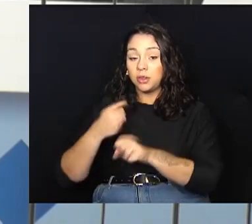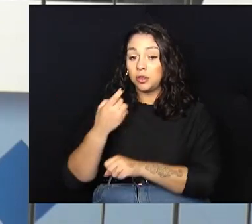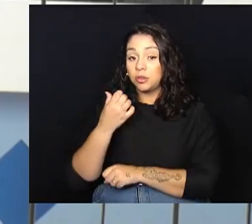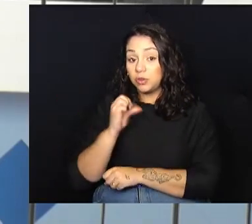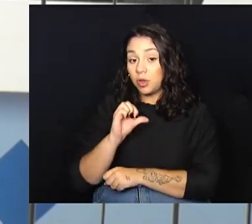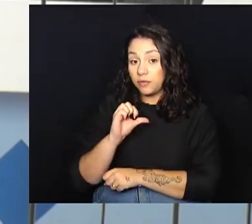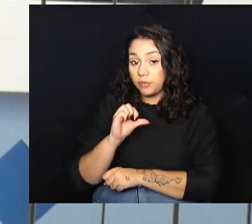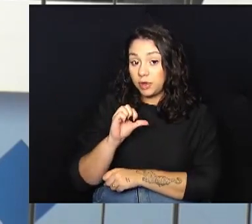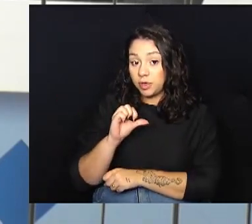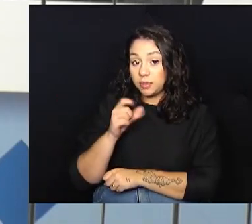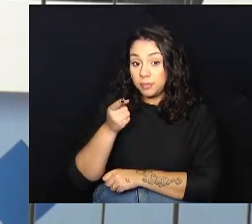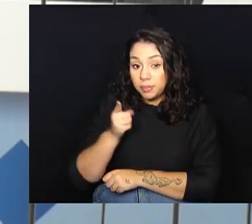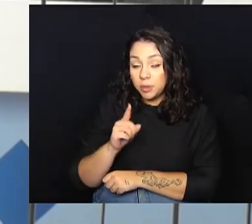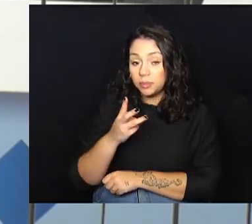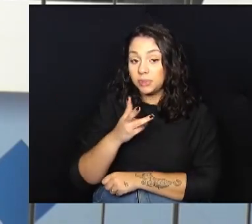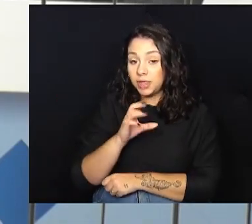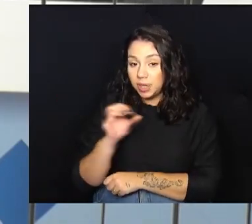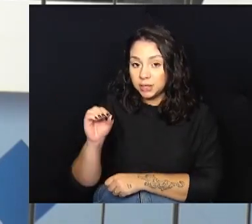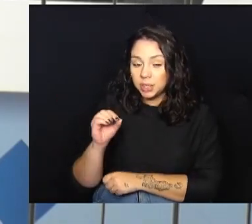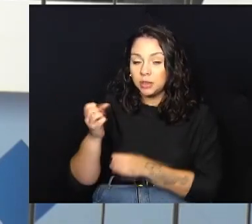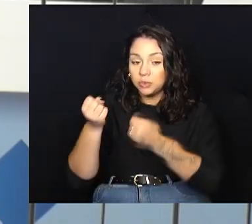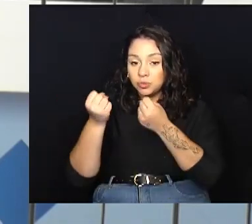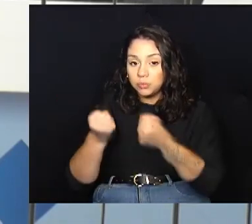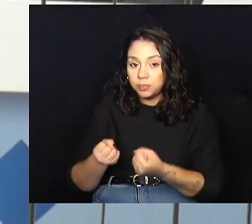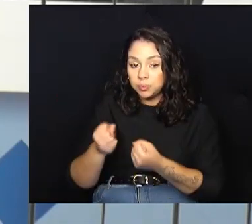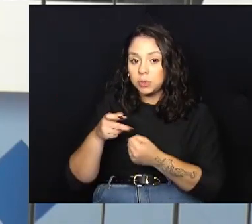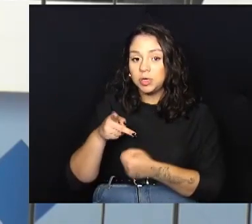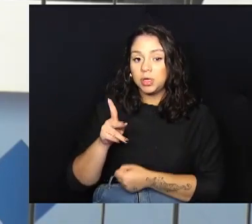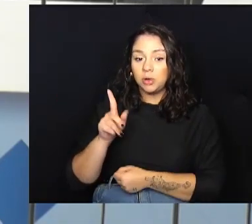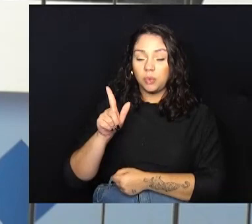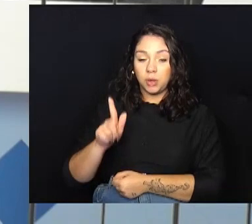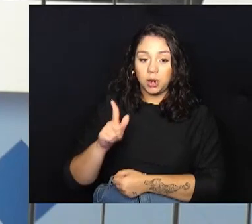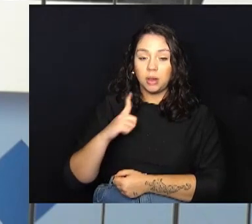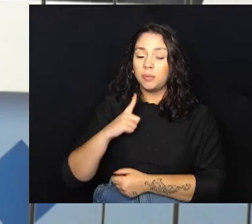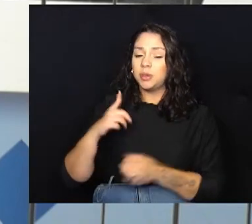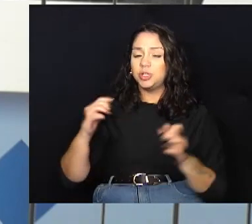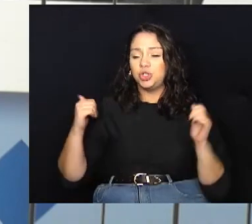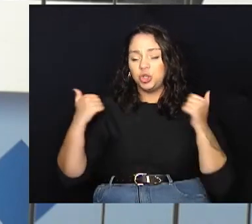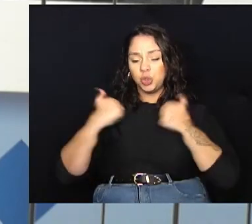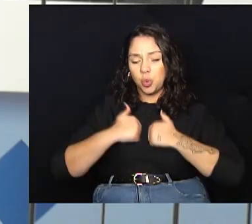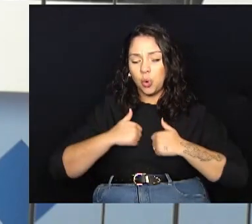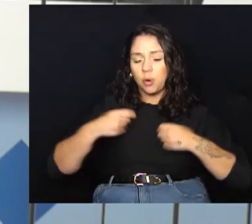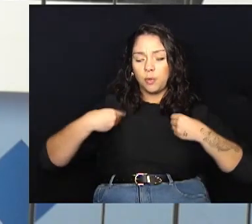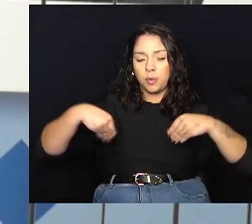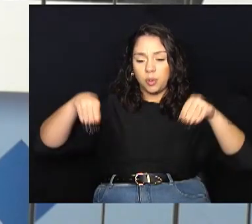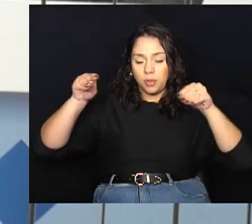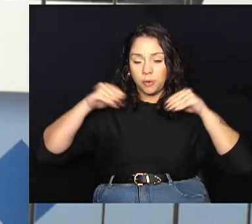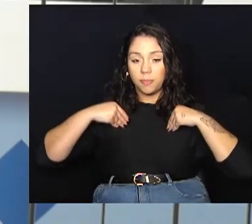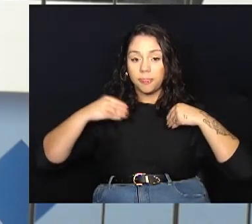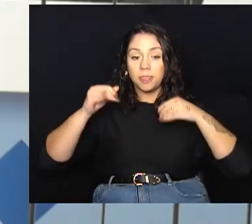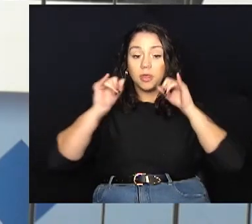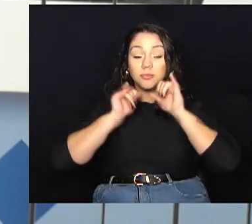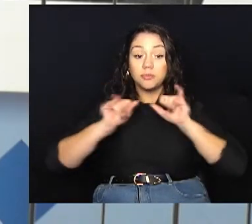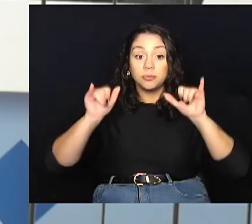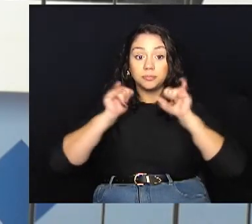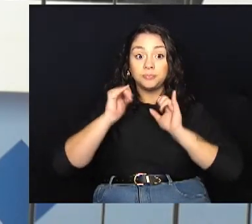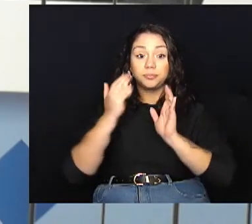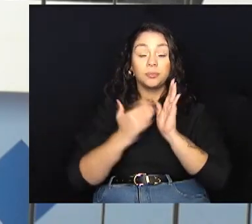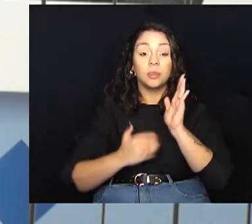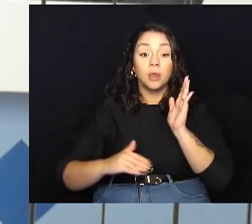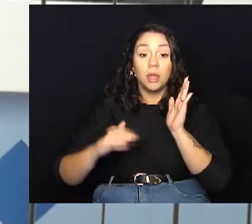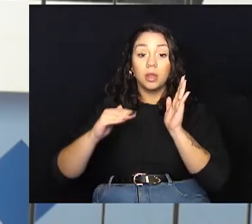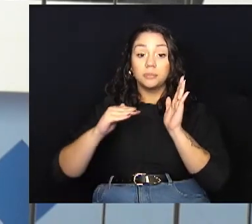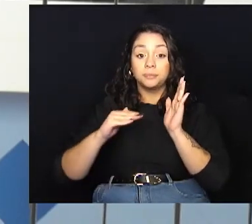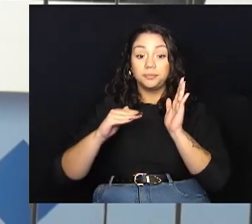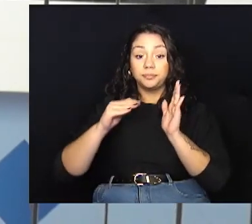kg de roupas agasalhos blusas cobertores e tudo mais Olha só o anúncio é superou as expectativas